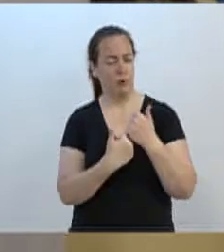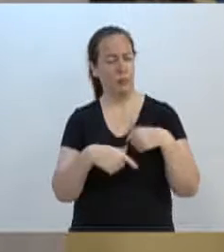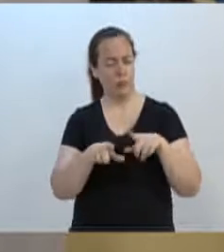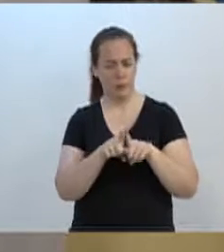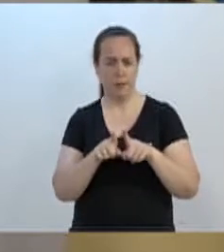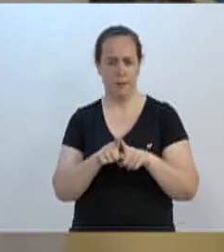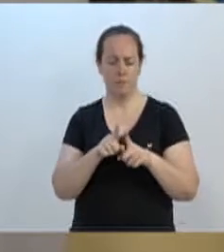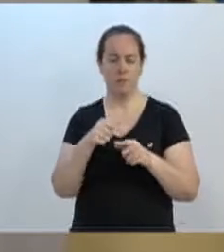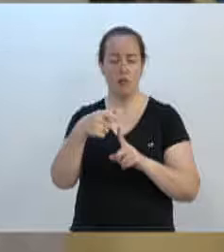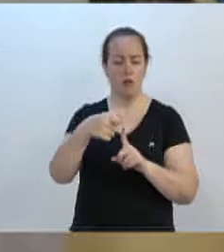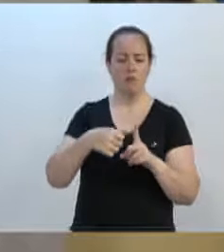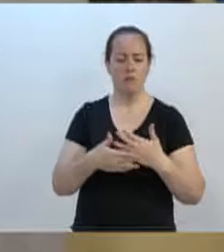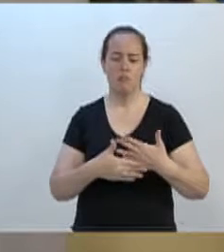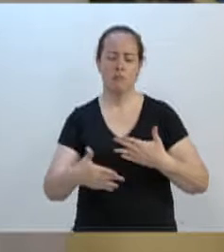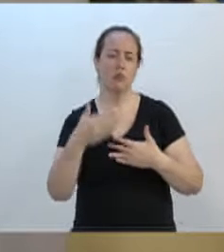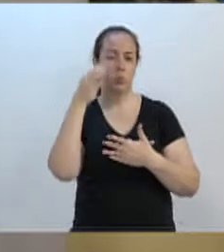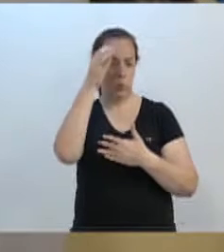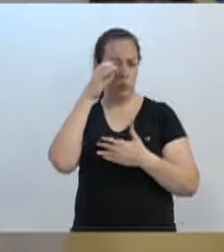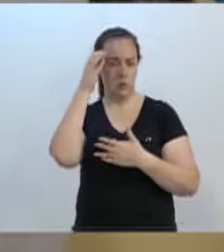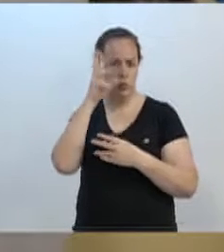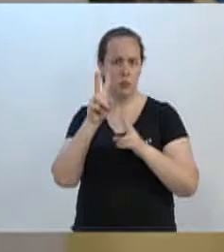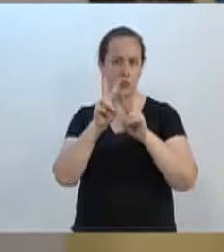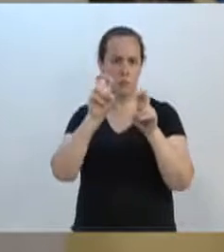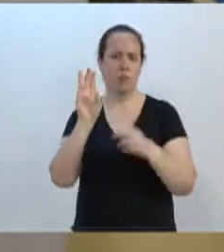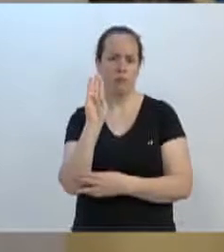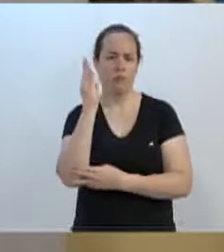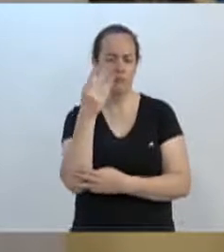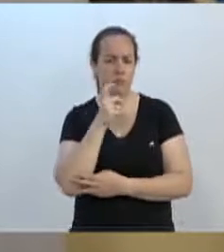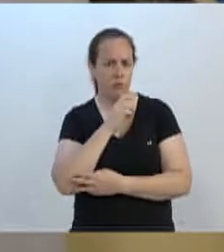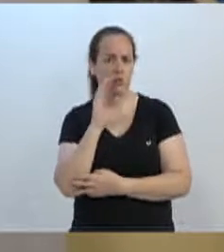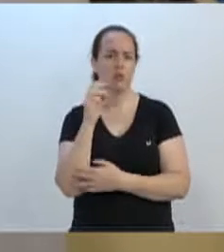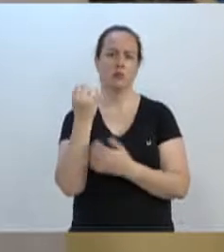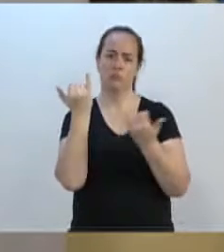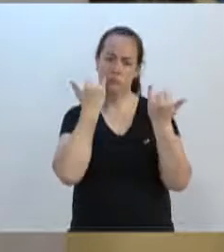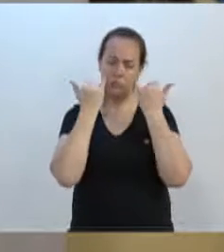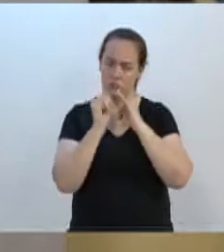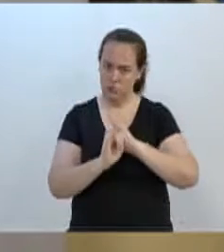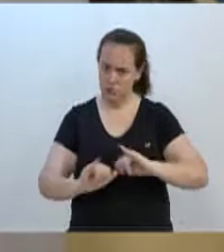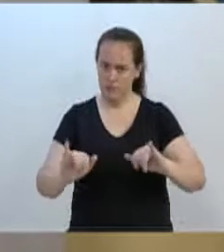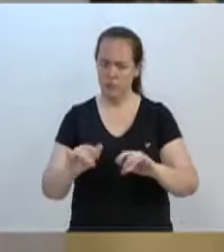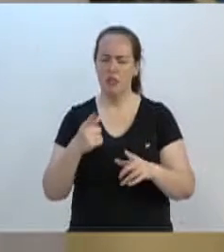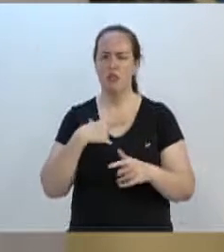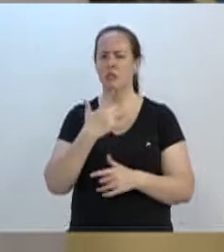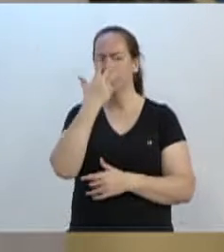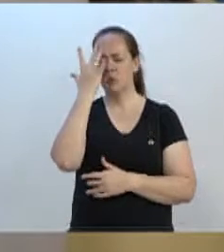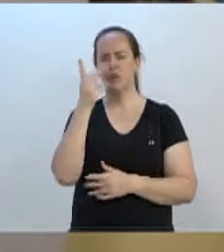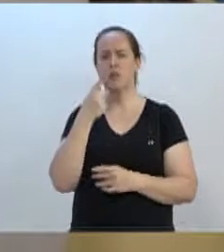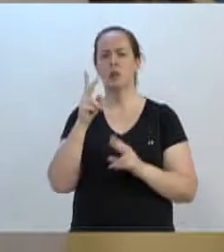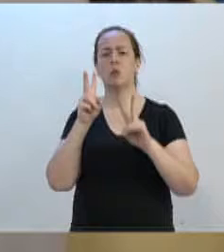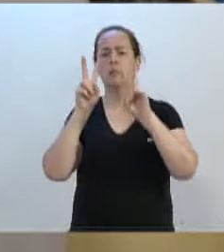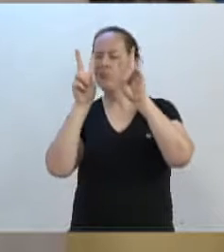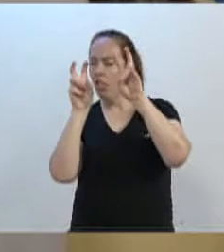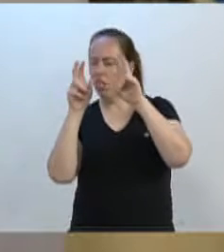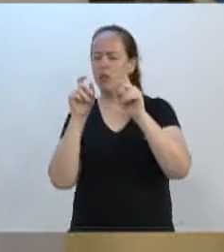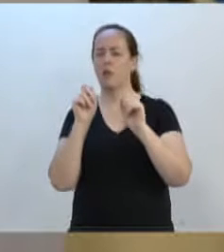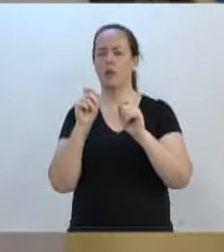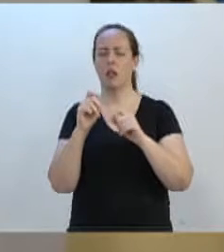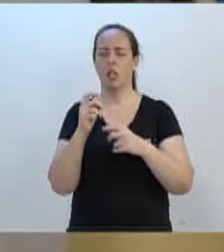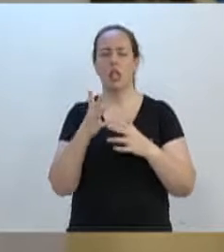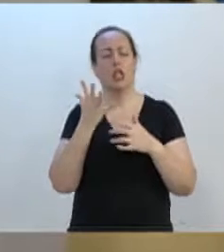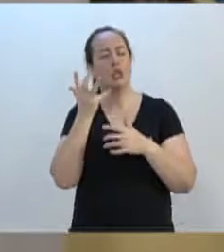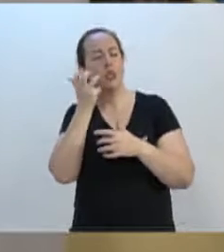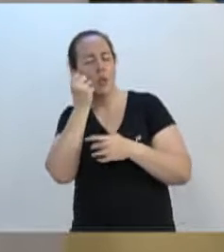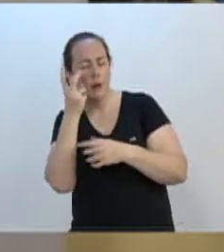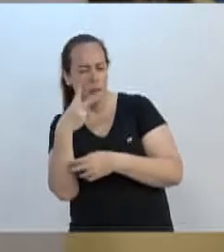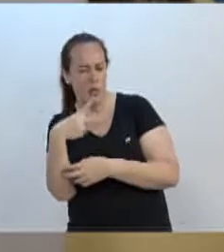Esse mês de conscientização contra as fake news, tem um vereador aqui que usa uma expressão, né? A gente pode dormir como herói e acordar